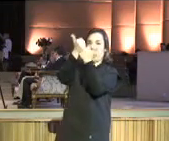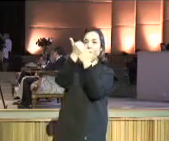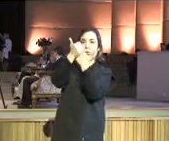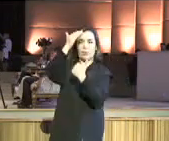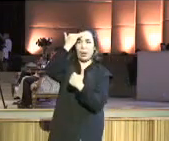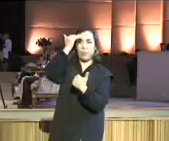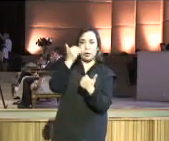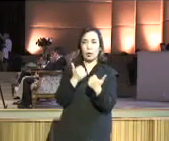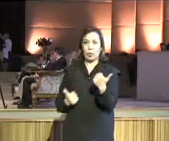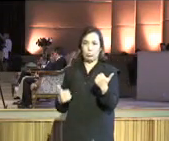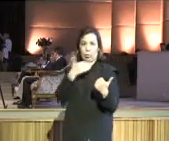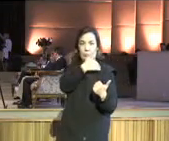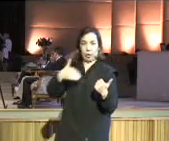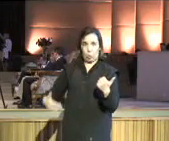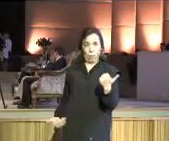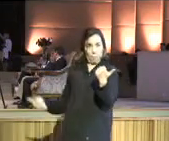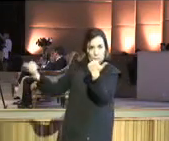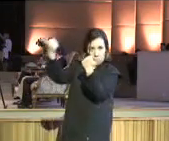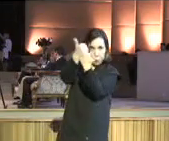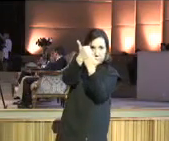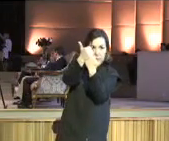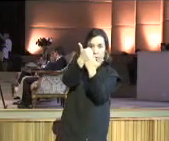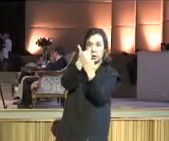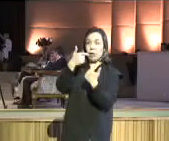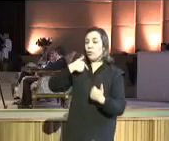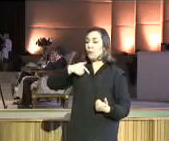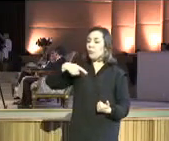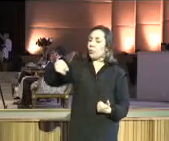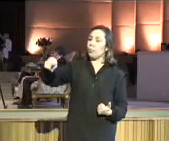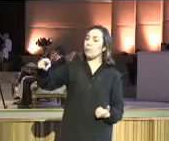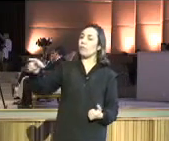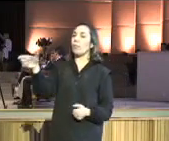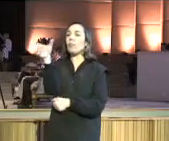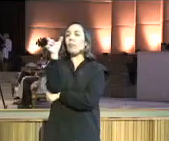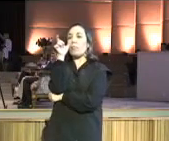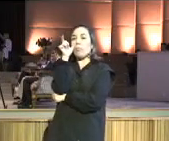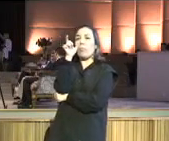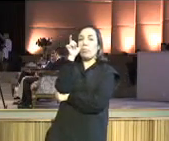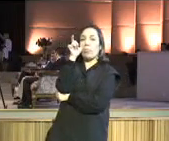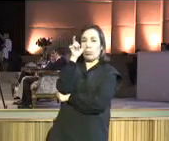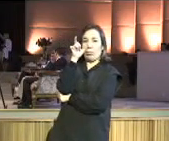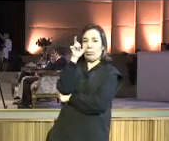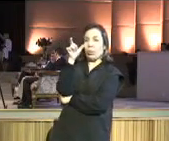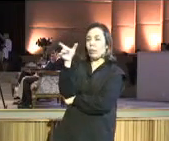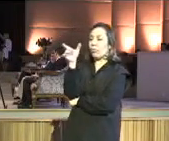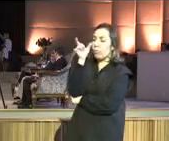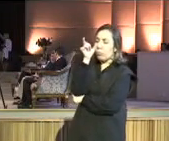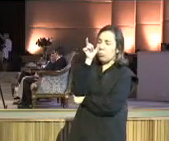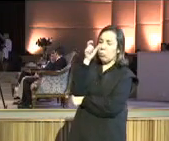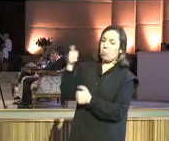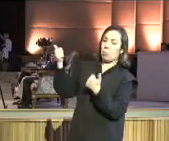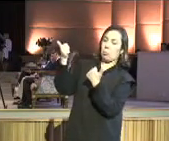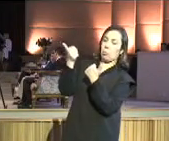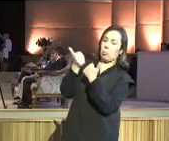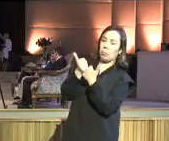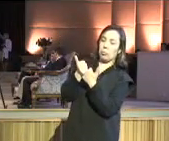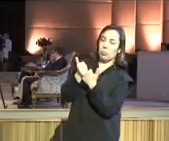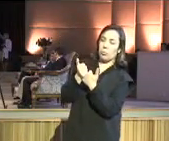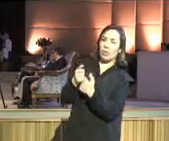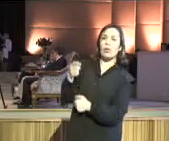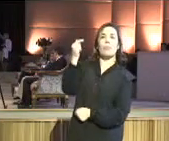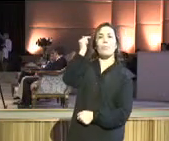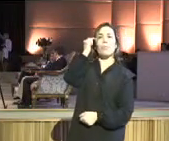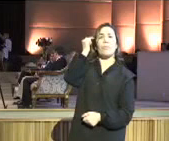substituí-lo. Eu já fui algumas vezes nessa situação, e é interessante a